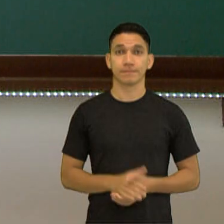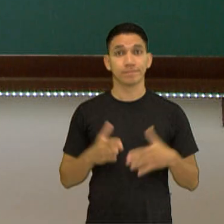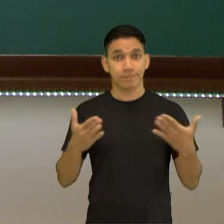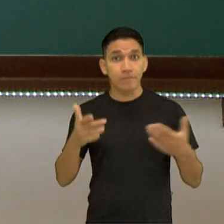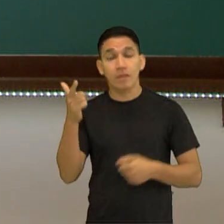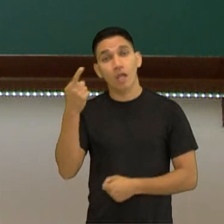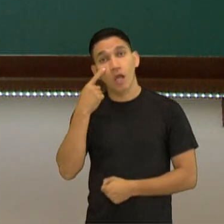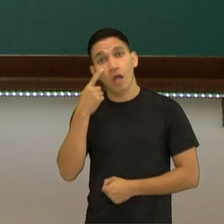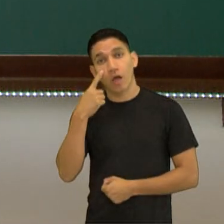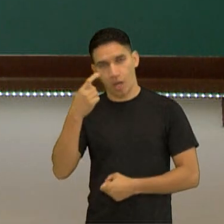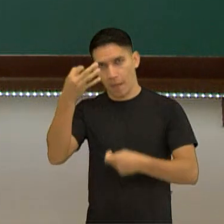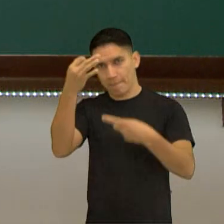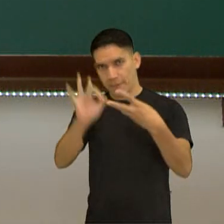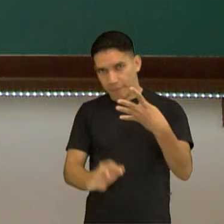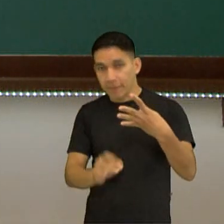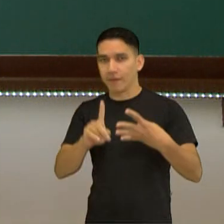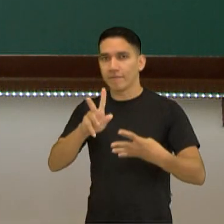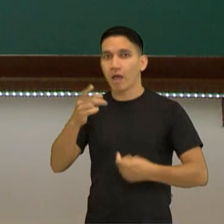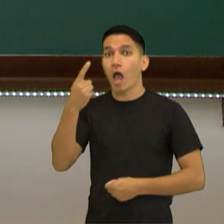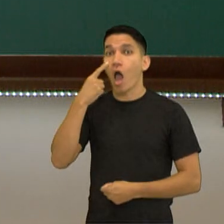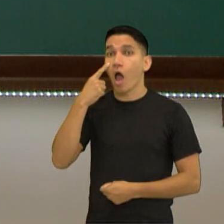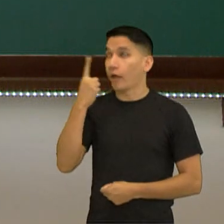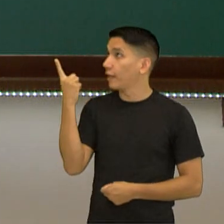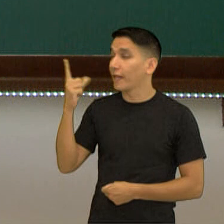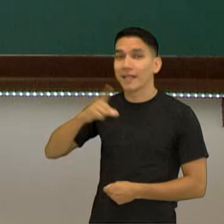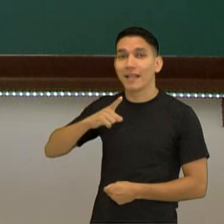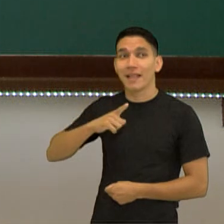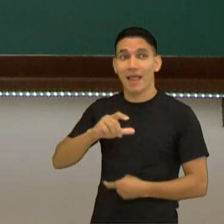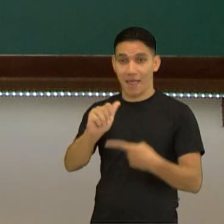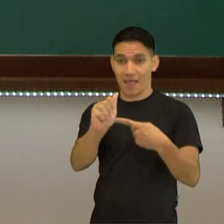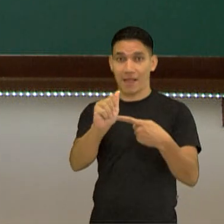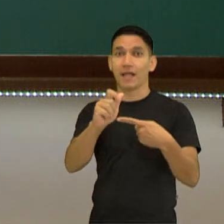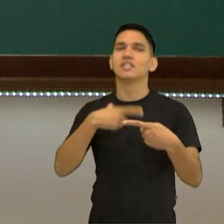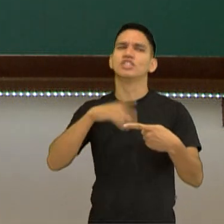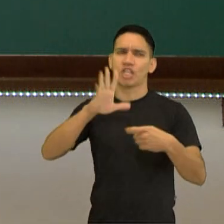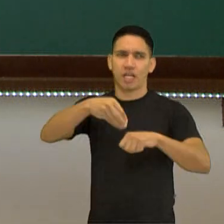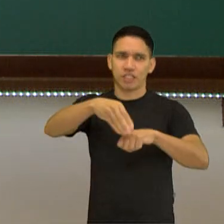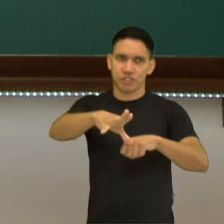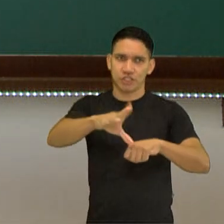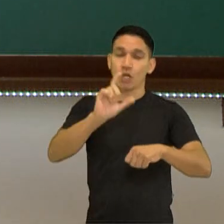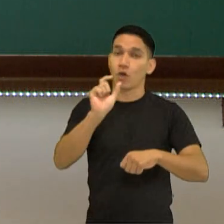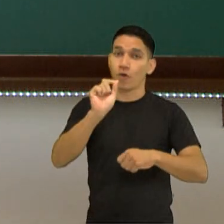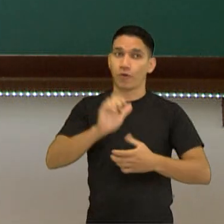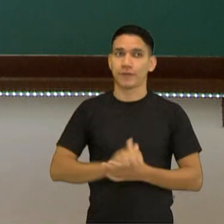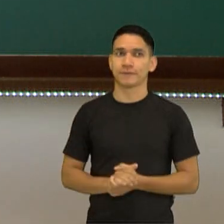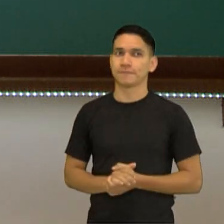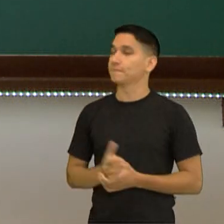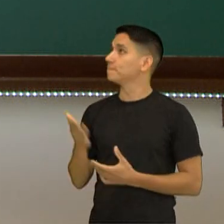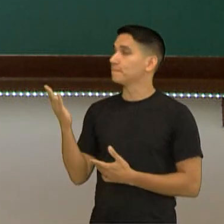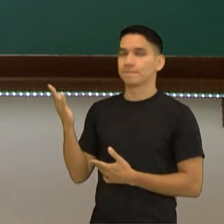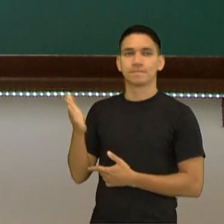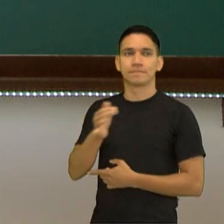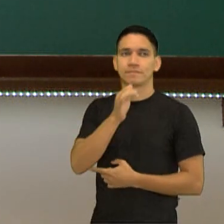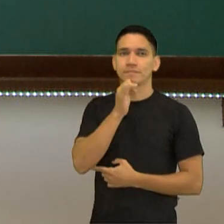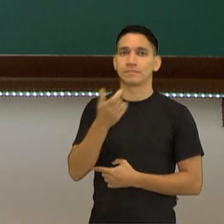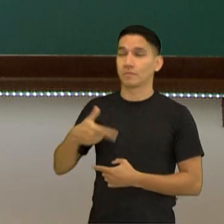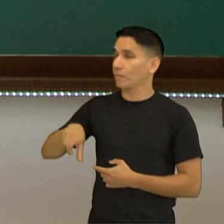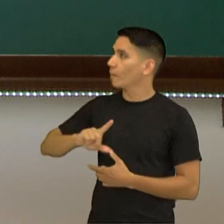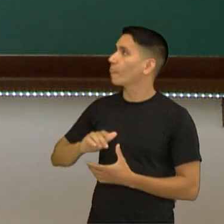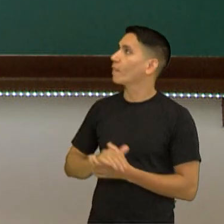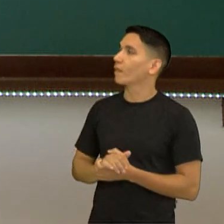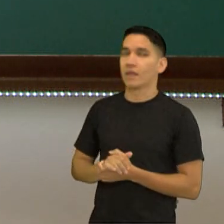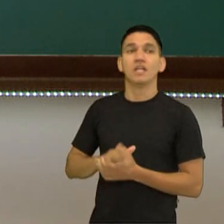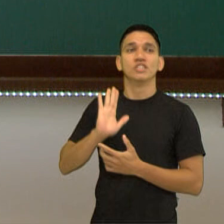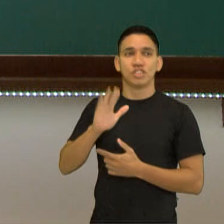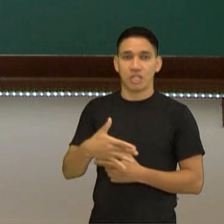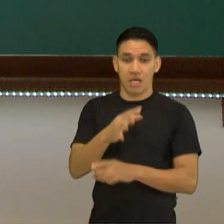Então, olha só, vamos corrigir. E repare que aqui, logo na letra A, eu já dei uma dica para vocês. Aqui, perdão, antes de eu mudar, aqui eu já